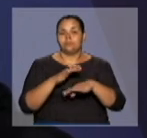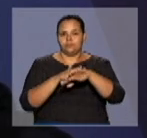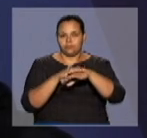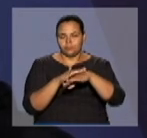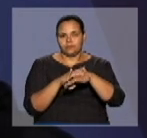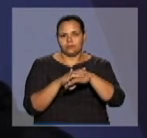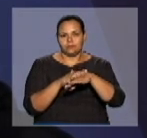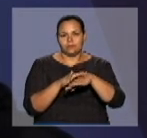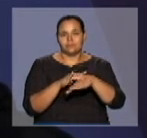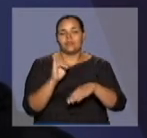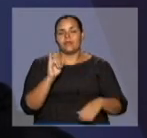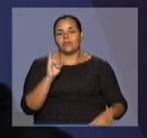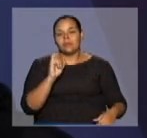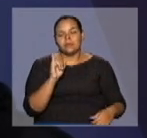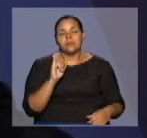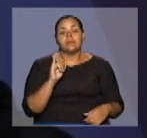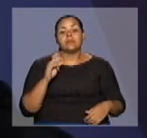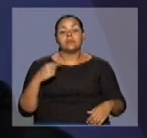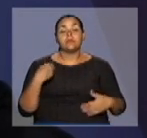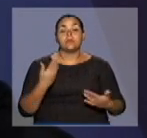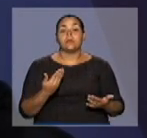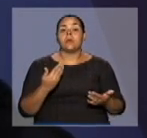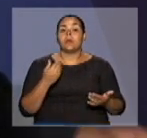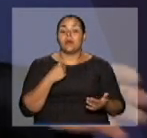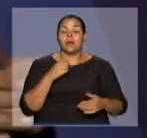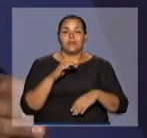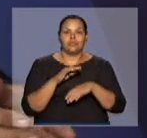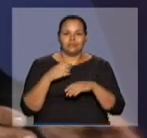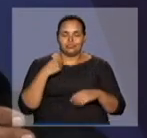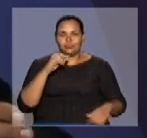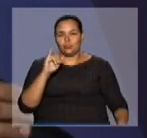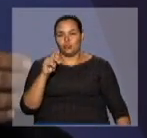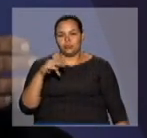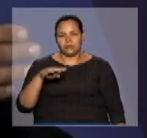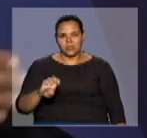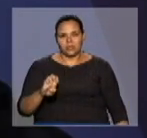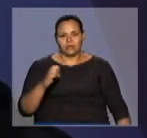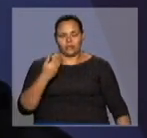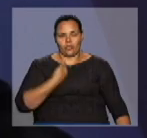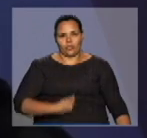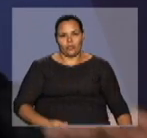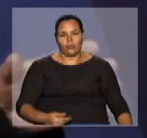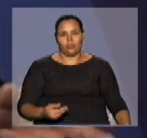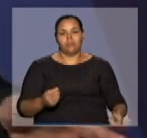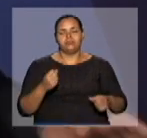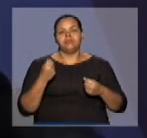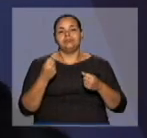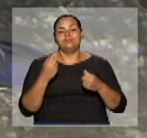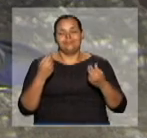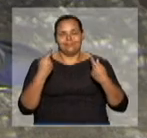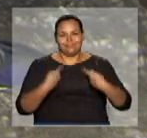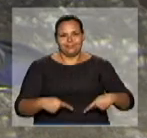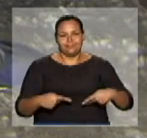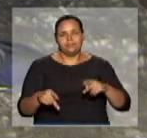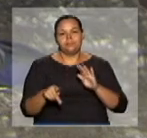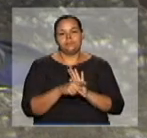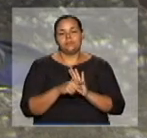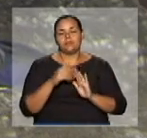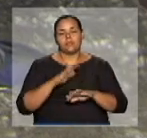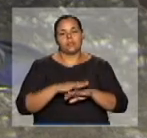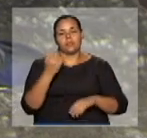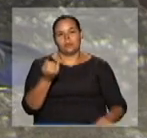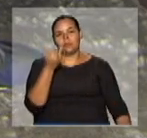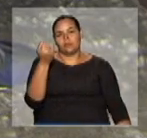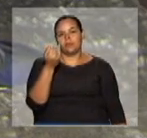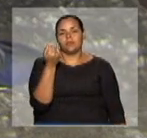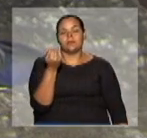doença infecciosa, a imunidade, o sistema imunológico é o fator mais importante.